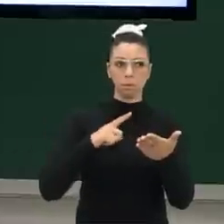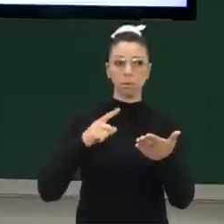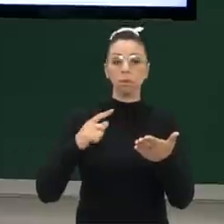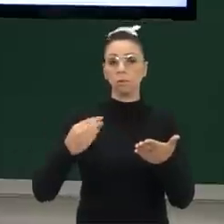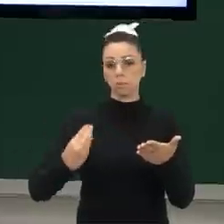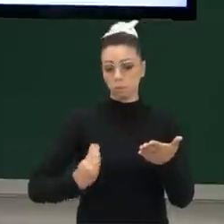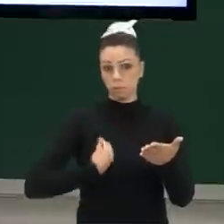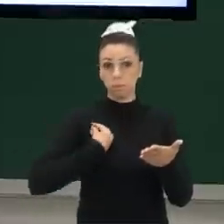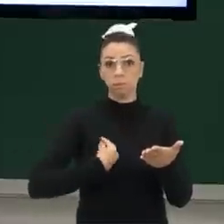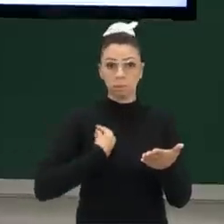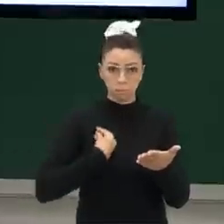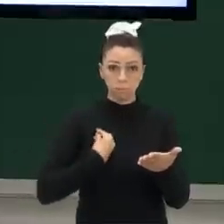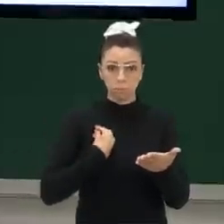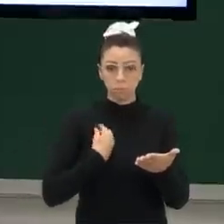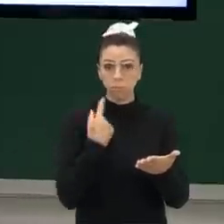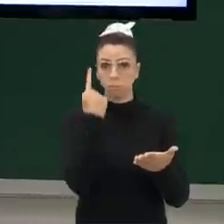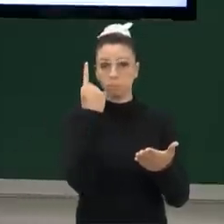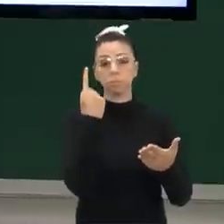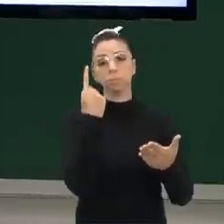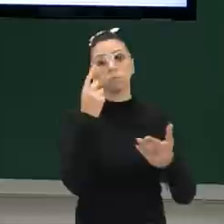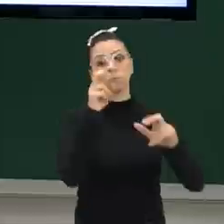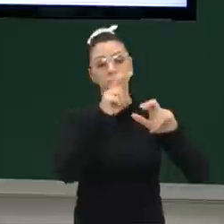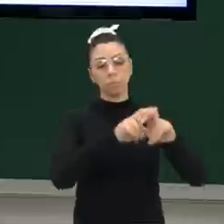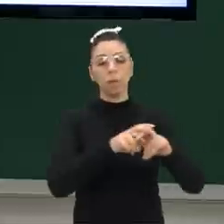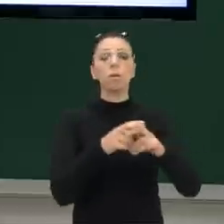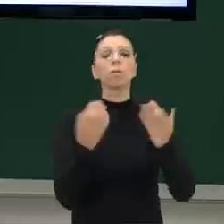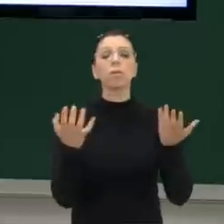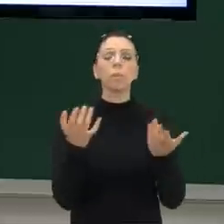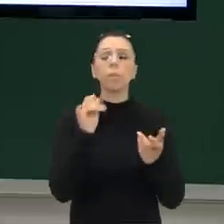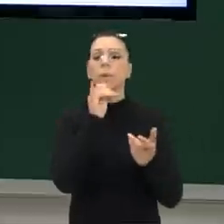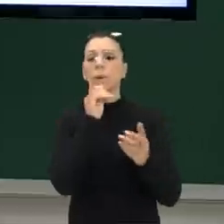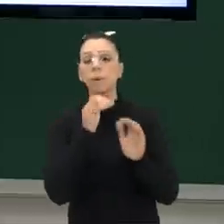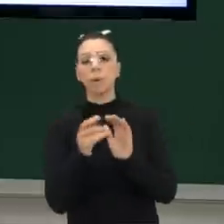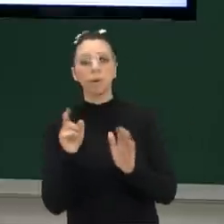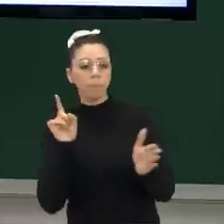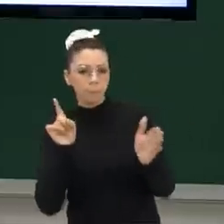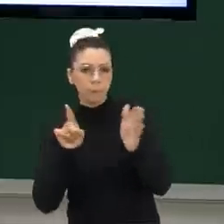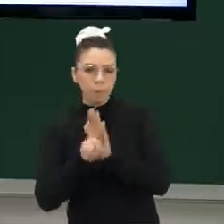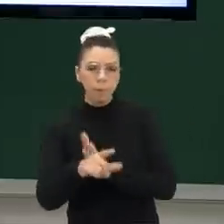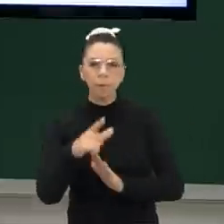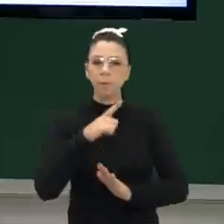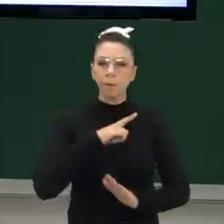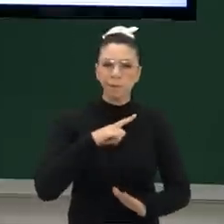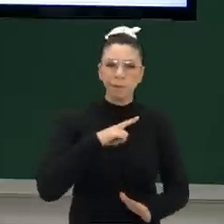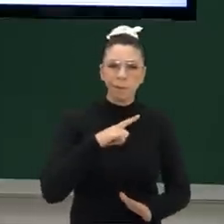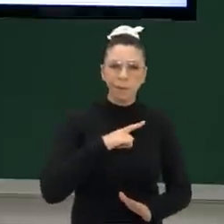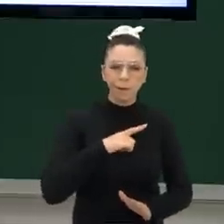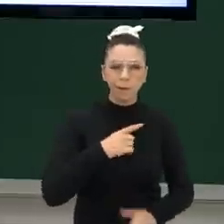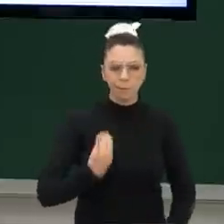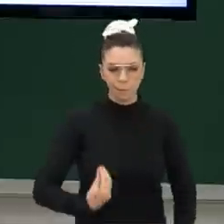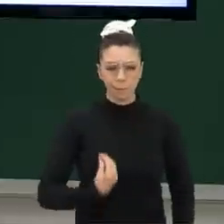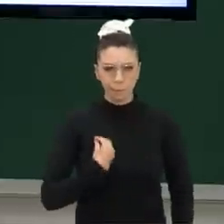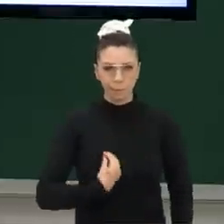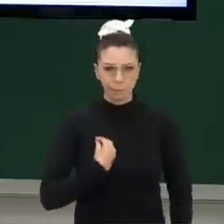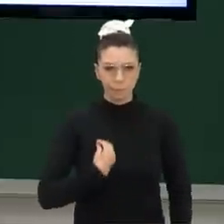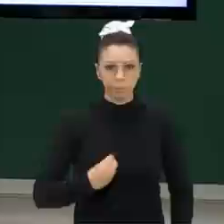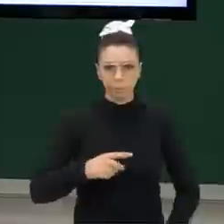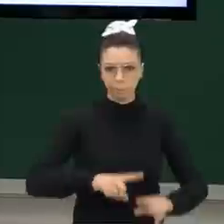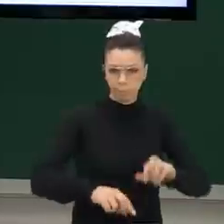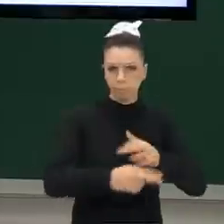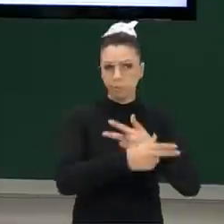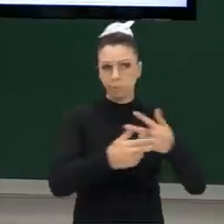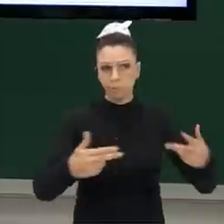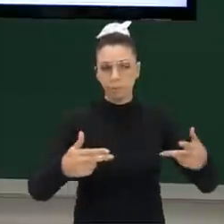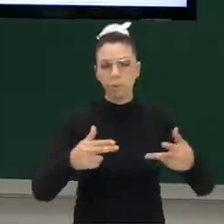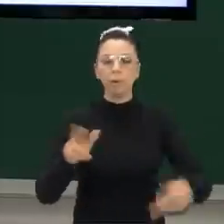é a tradução, ok? Então, sempre que eu quiser perguntar para vocês se tem alguma coisa, se existe alguma coisa em algum lugar,